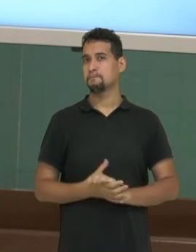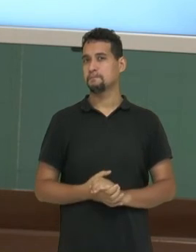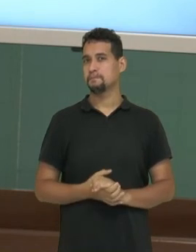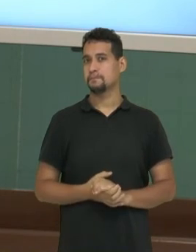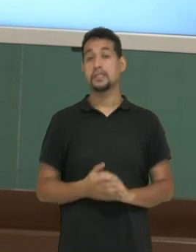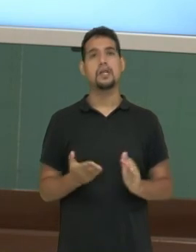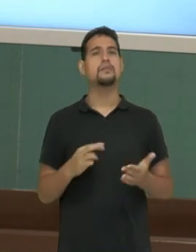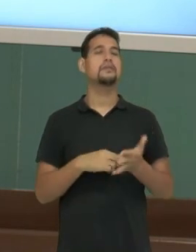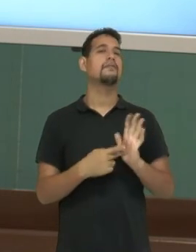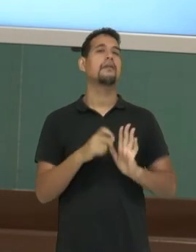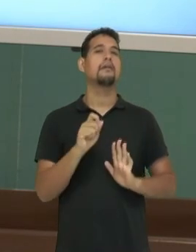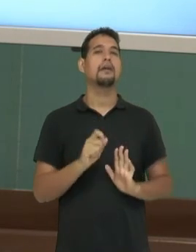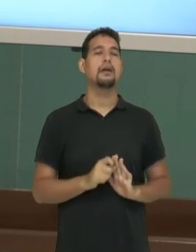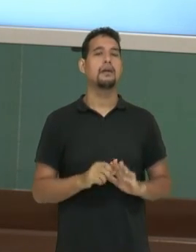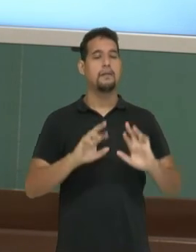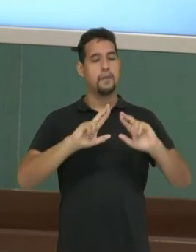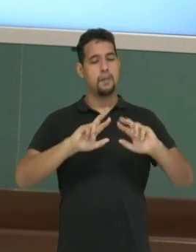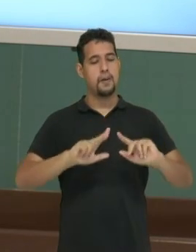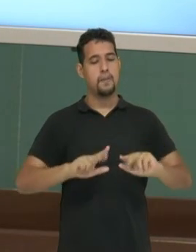Então, essas são